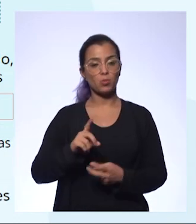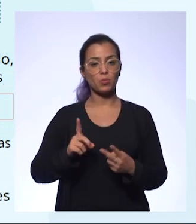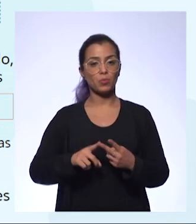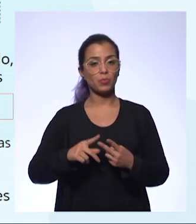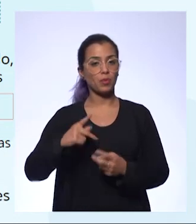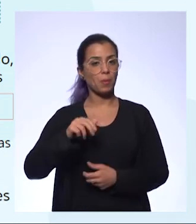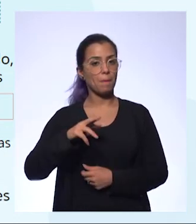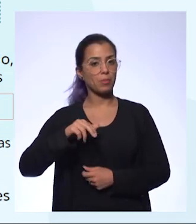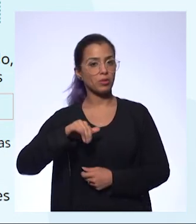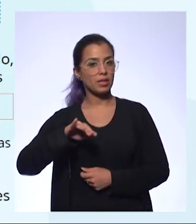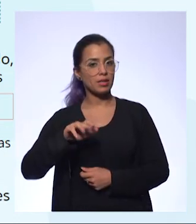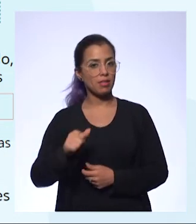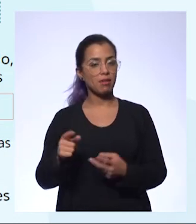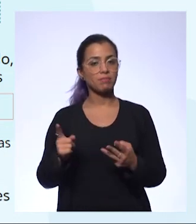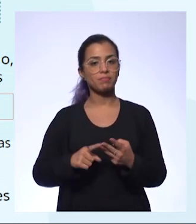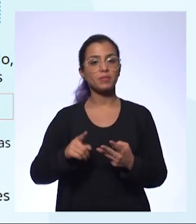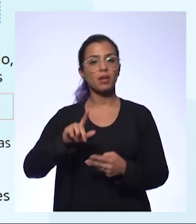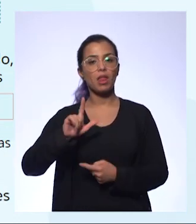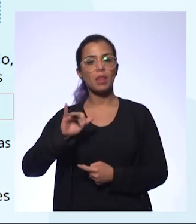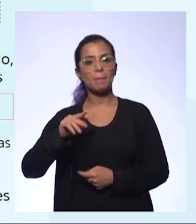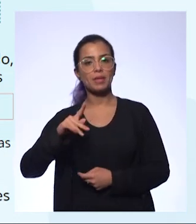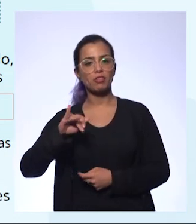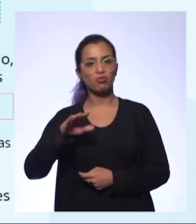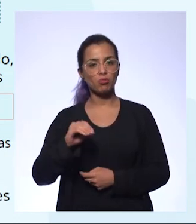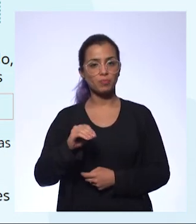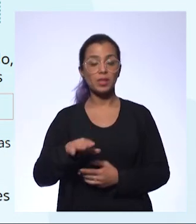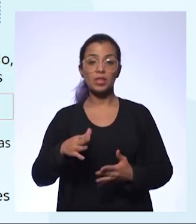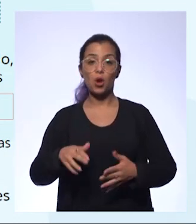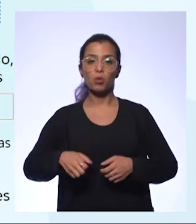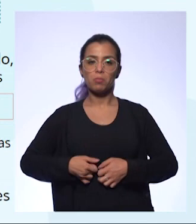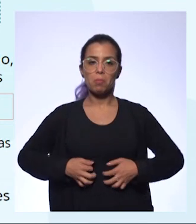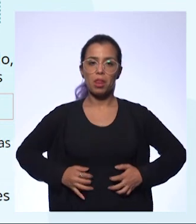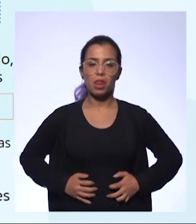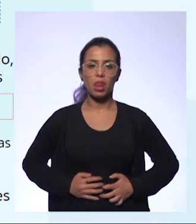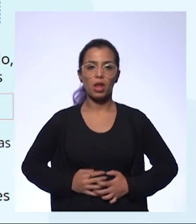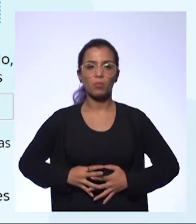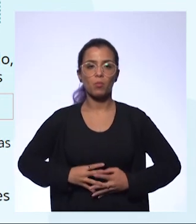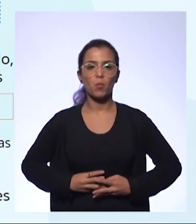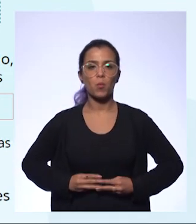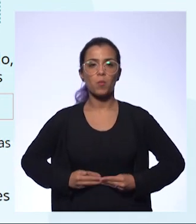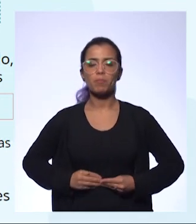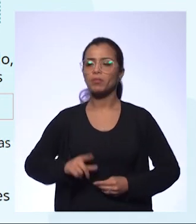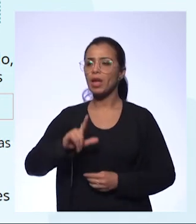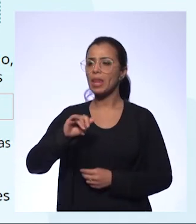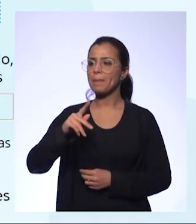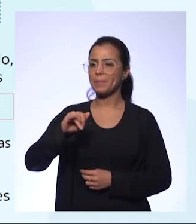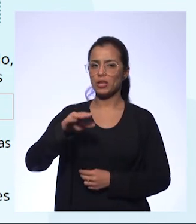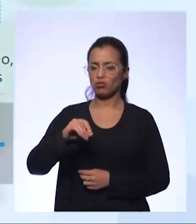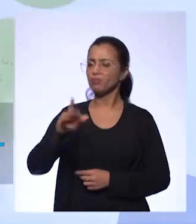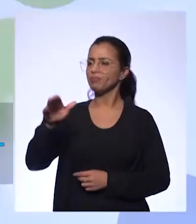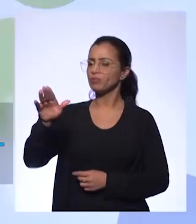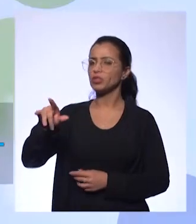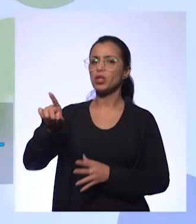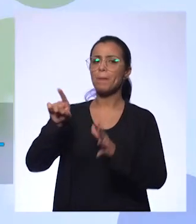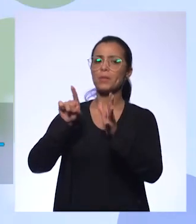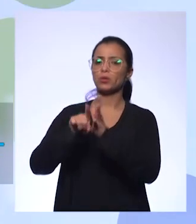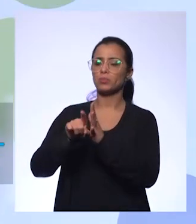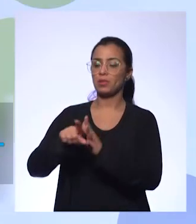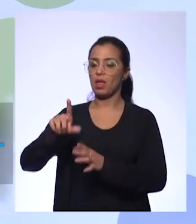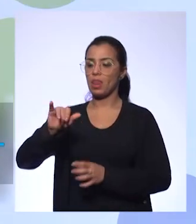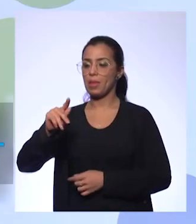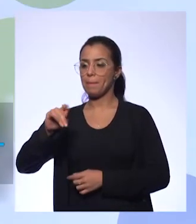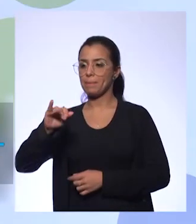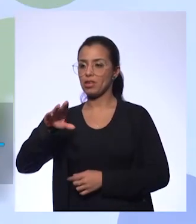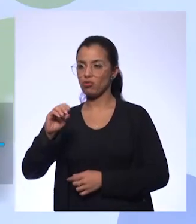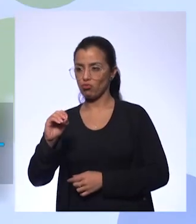E nesse caso, quando a gente fala em digestão dos lipídios, Fábio, deixa eu perguntar uma coisa para você aqui, ó.